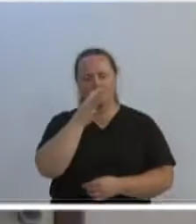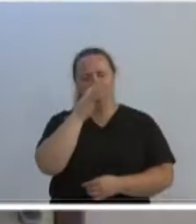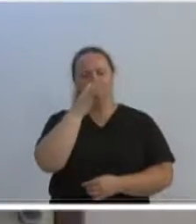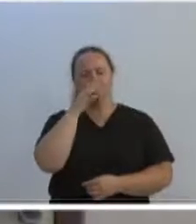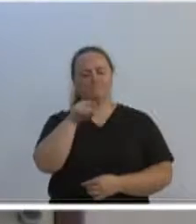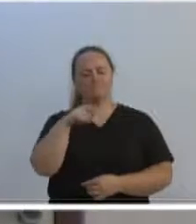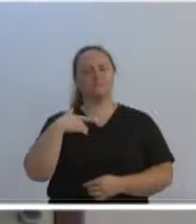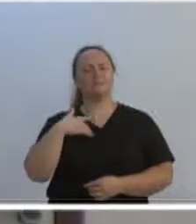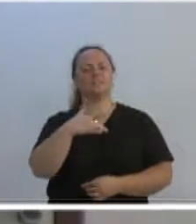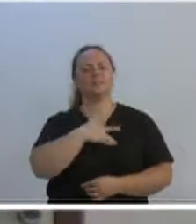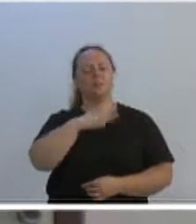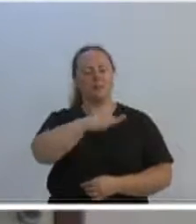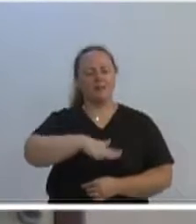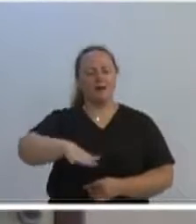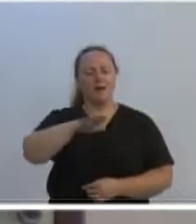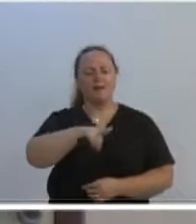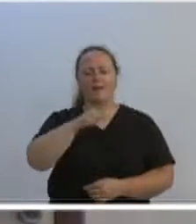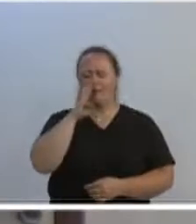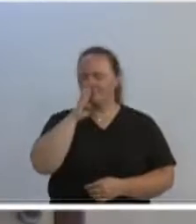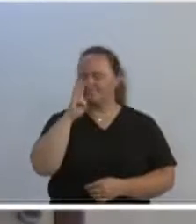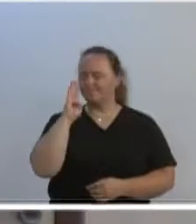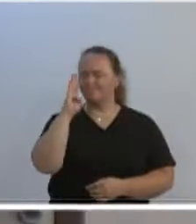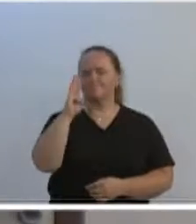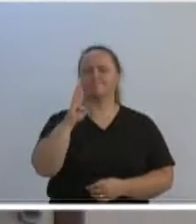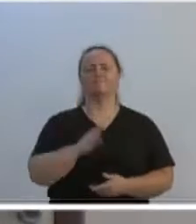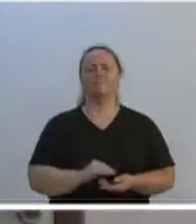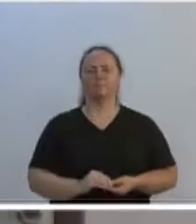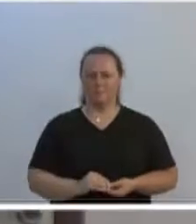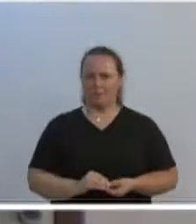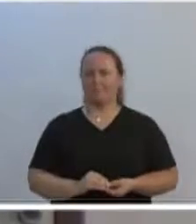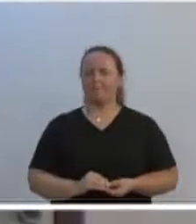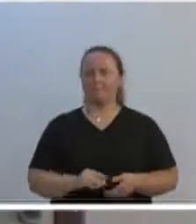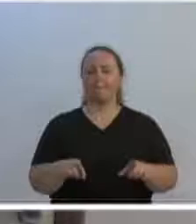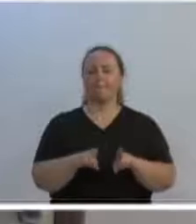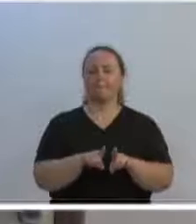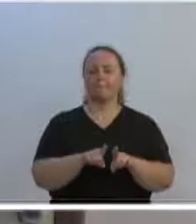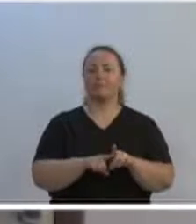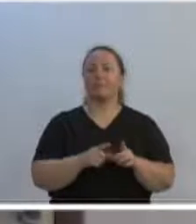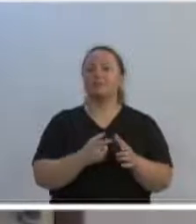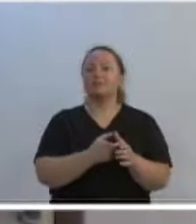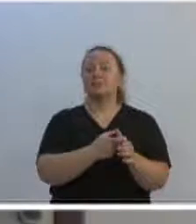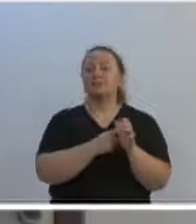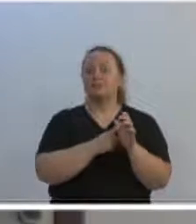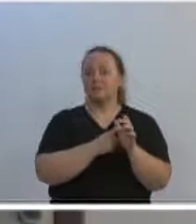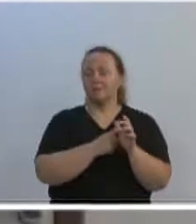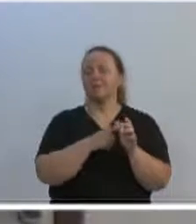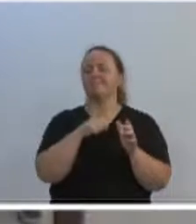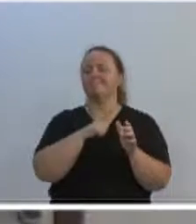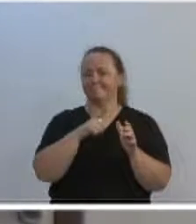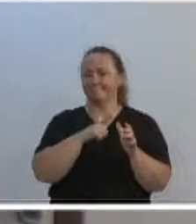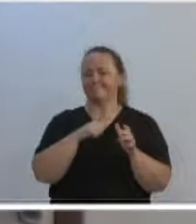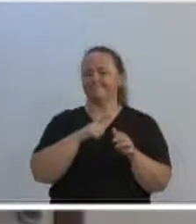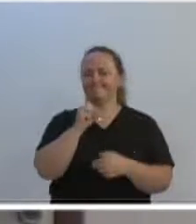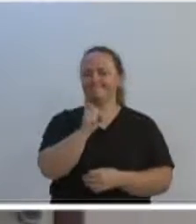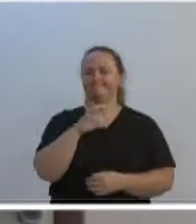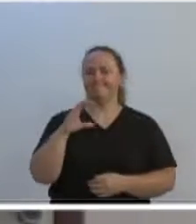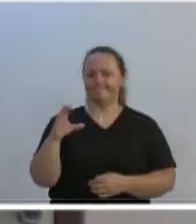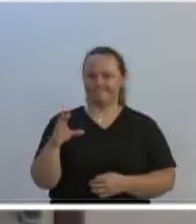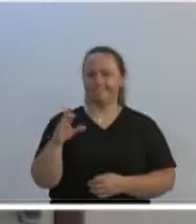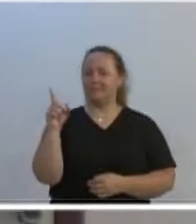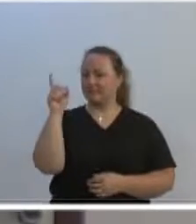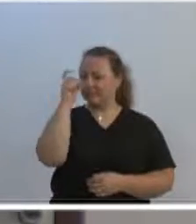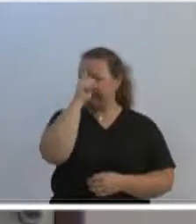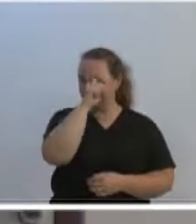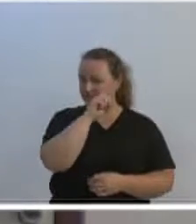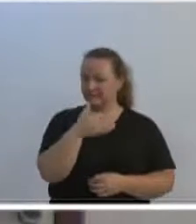prioridade no município de Blumenau. Falou-se também da dívida do Estado de Santa Catarina, das